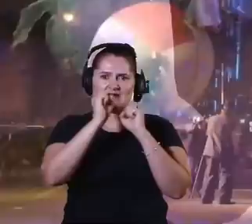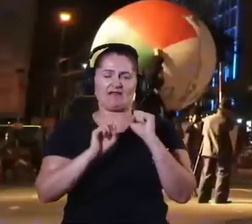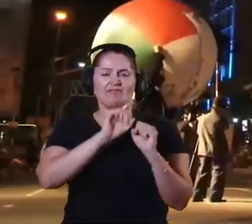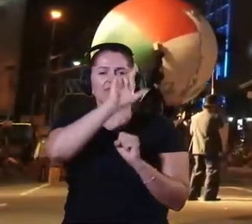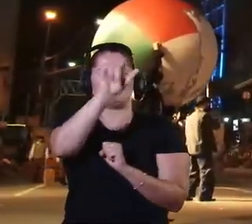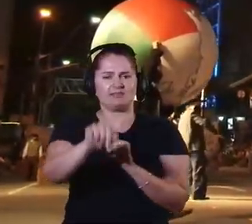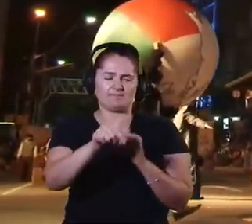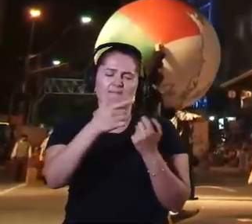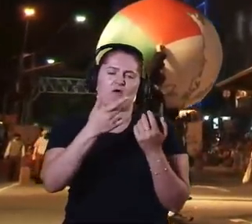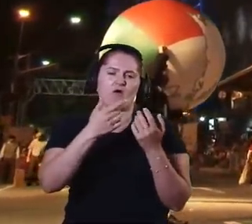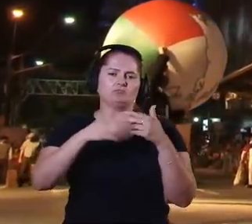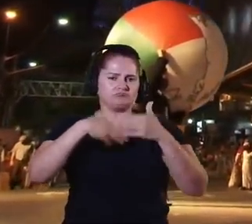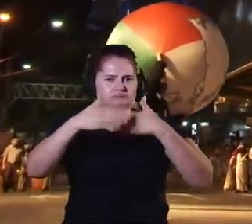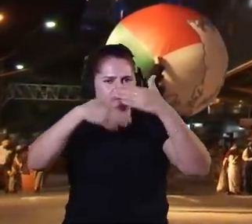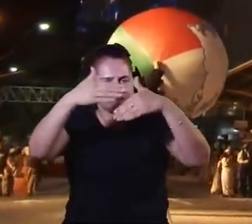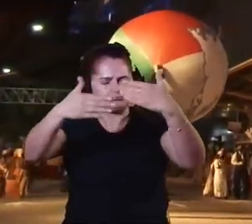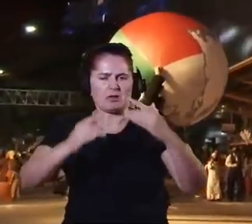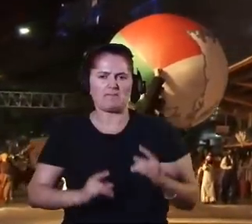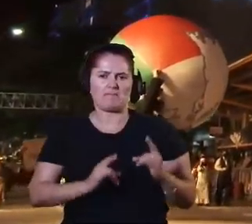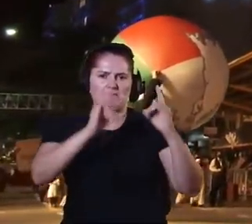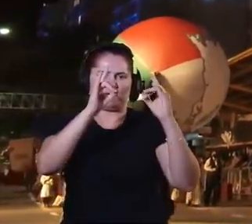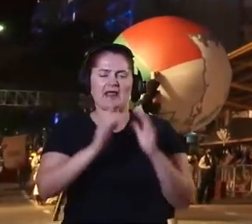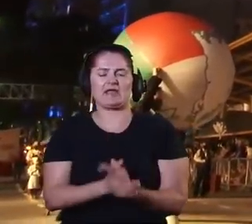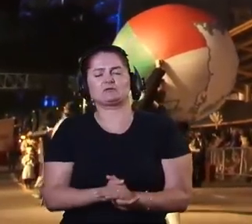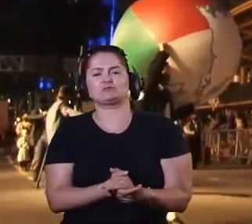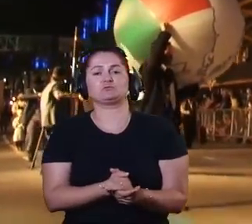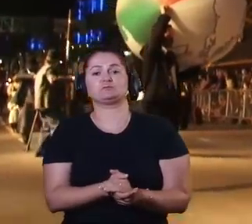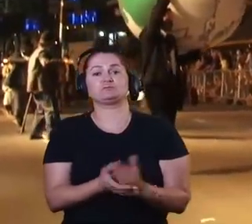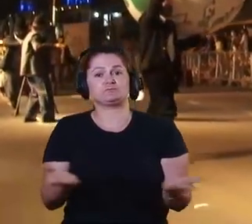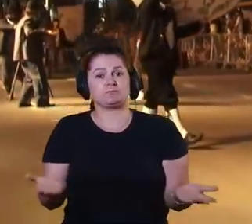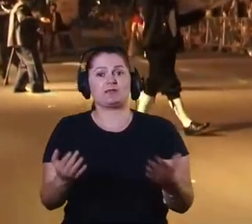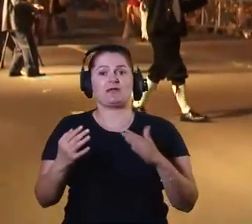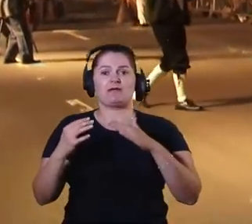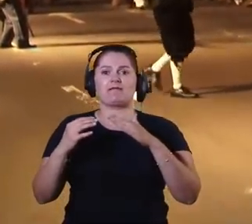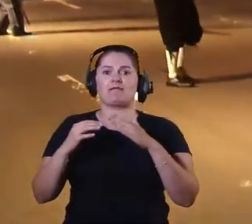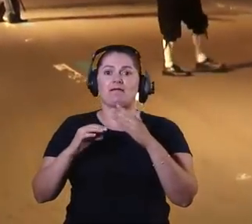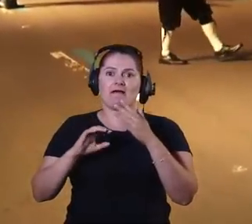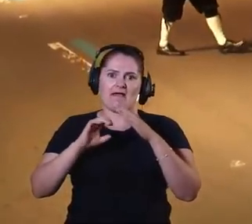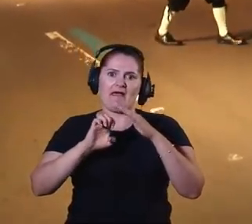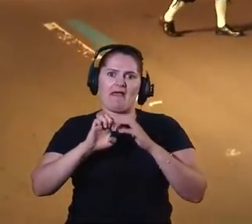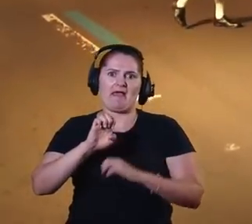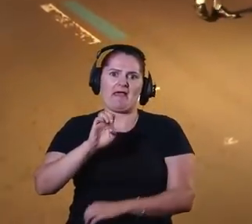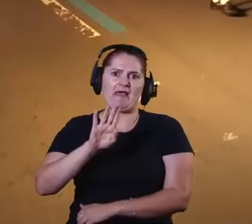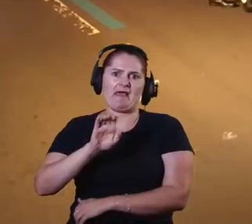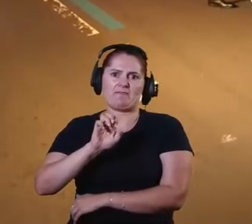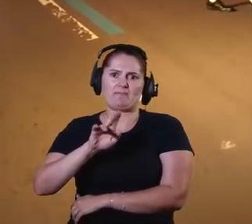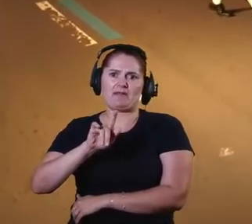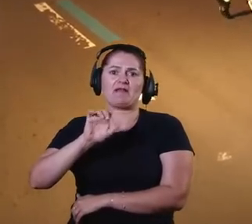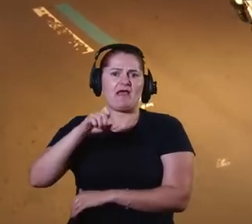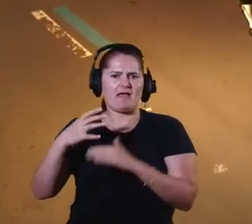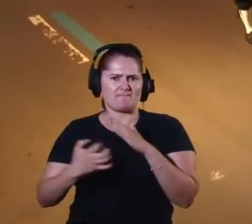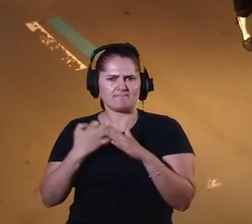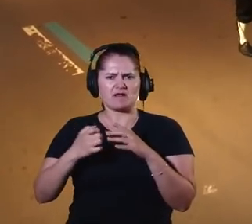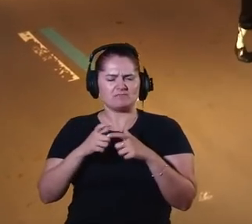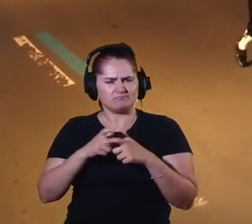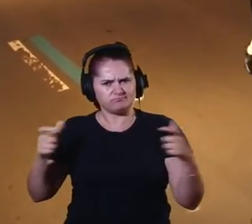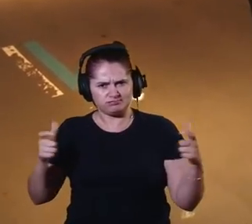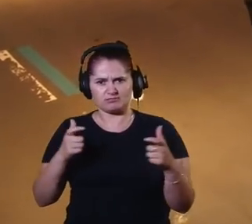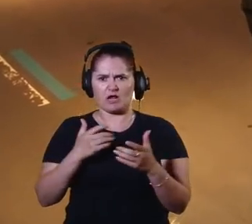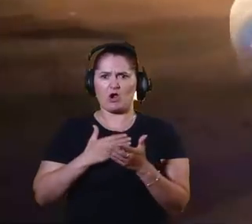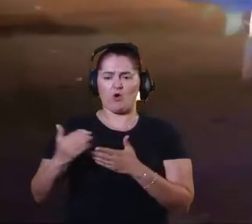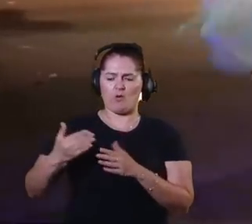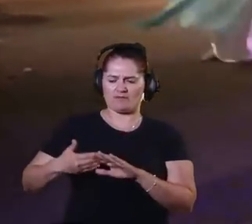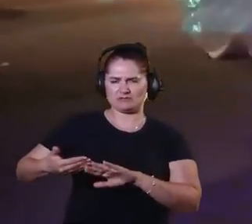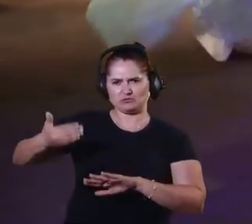administrativa. A Eberle, uma das primeiras empresas da região, uma das maiores do mundo no gênero, e que começa lá com a Didia